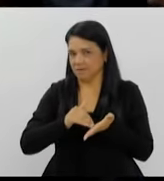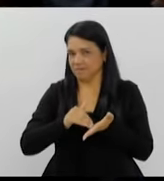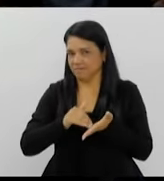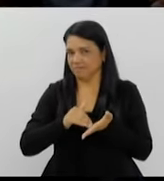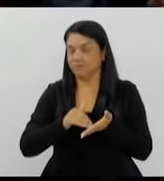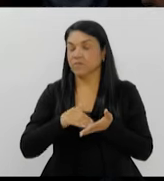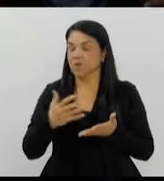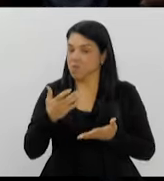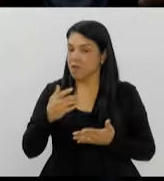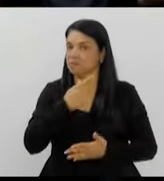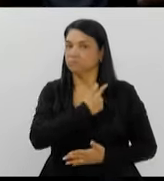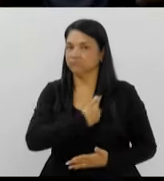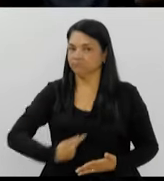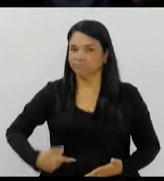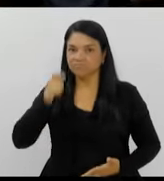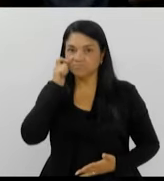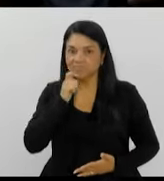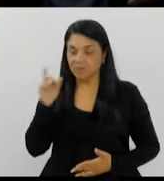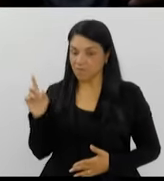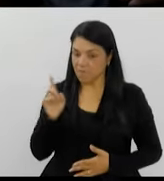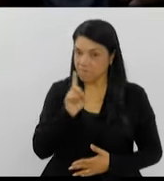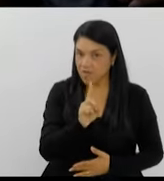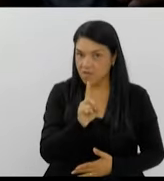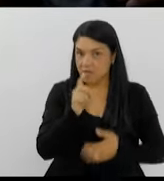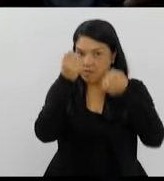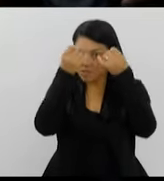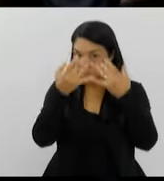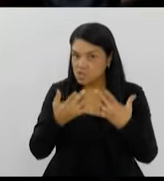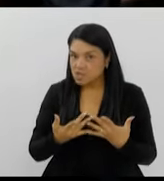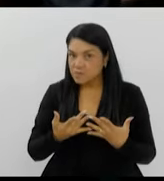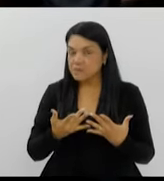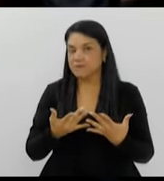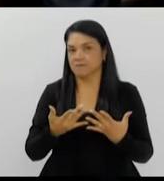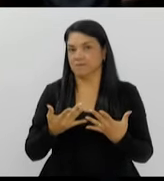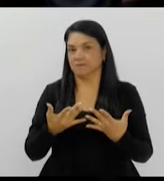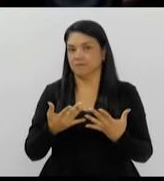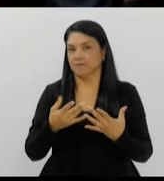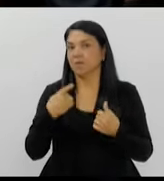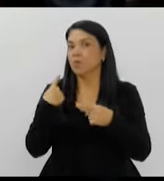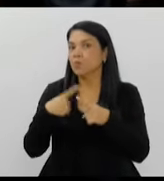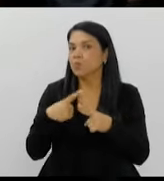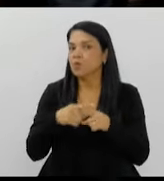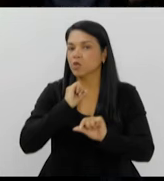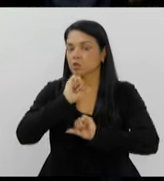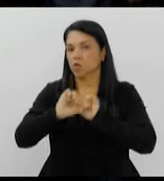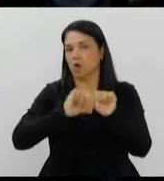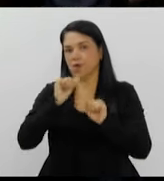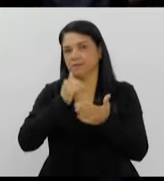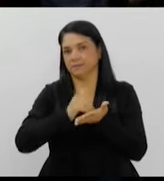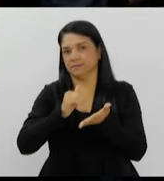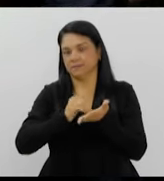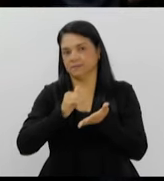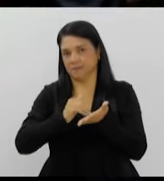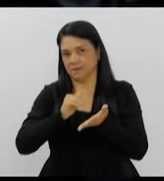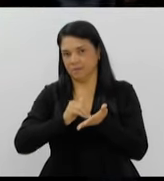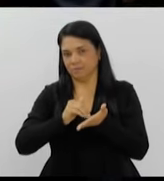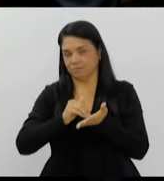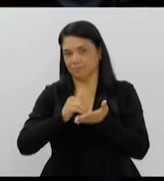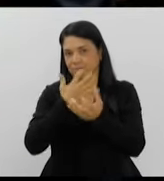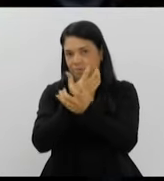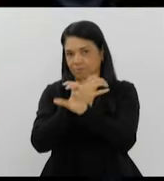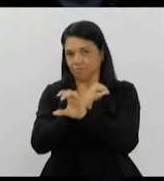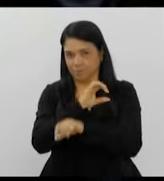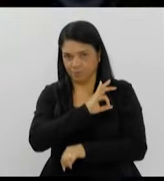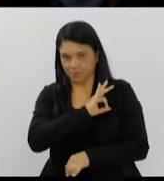público dizer de maneira técnica o por dessa troca e volto a dizer LV o